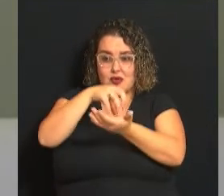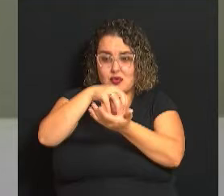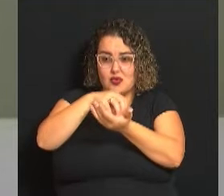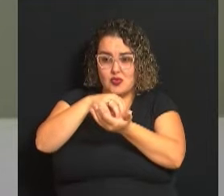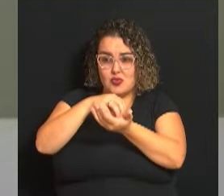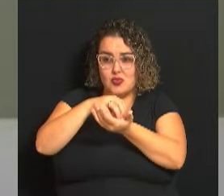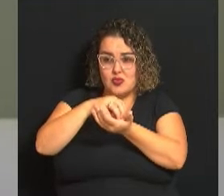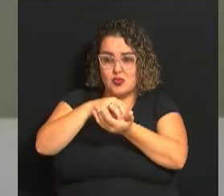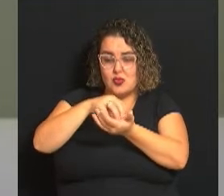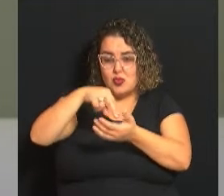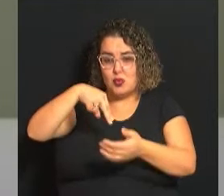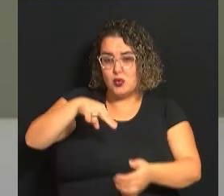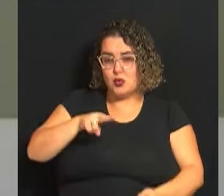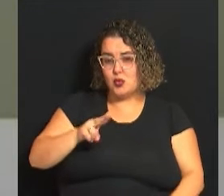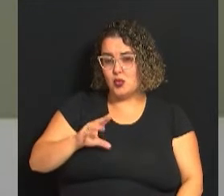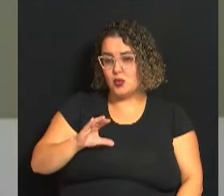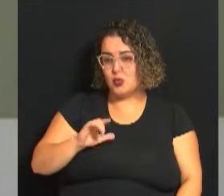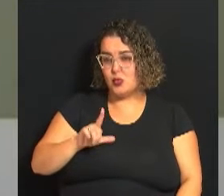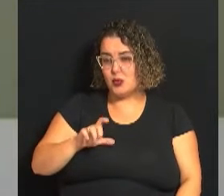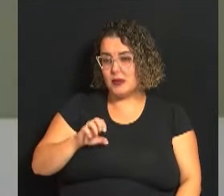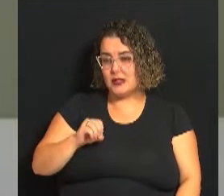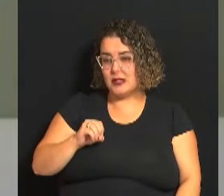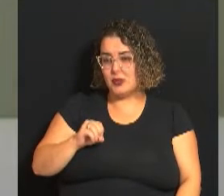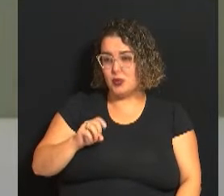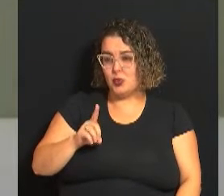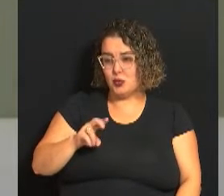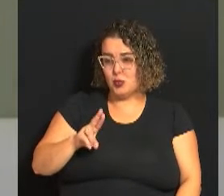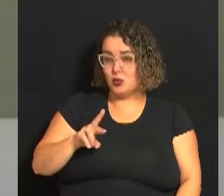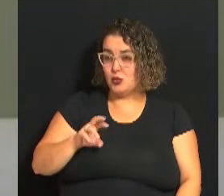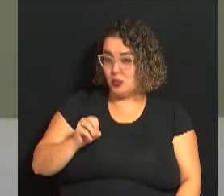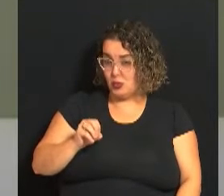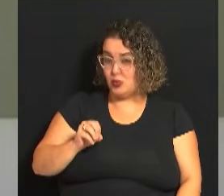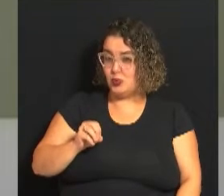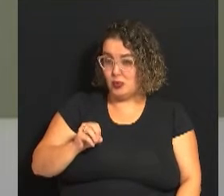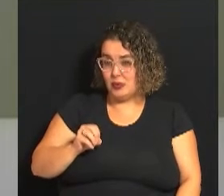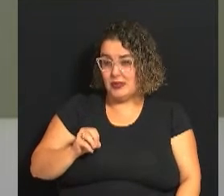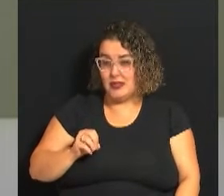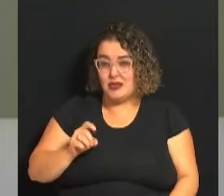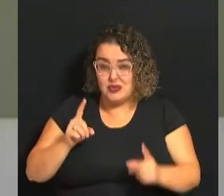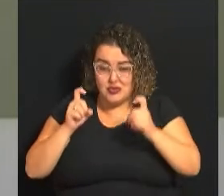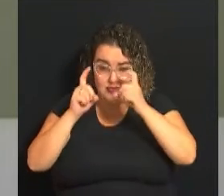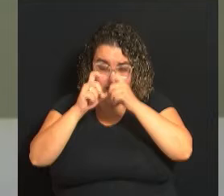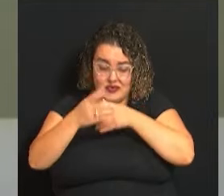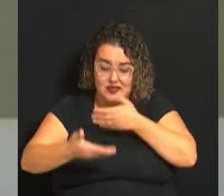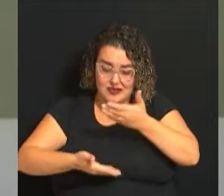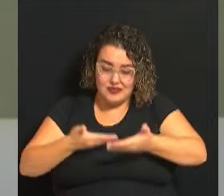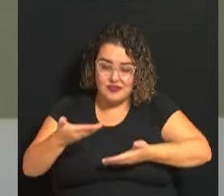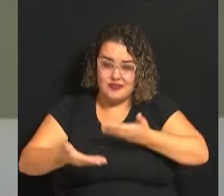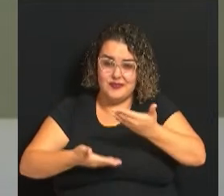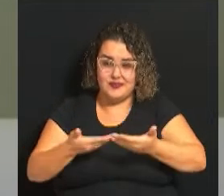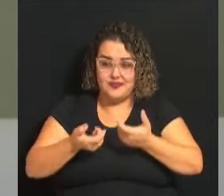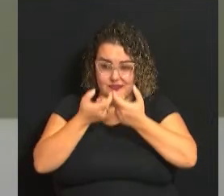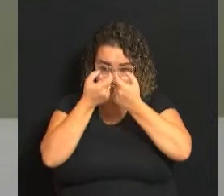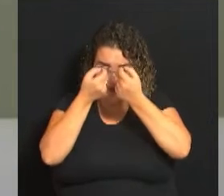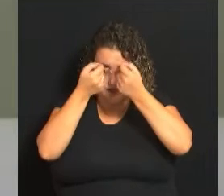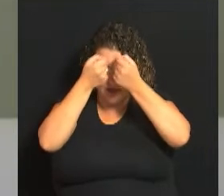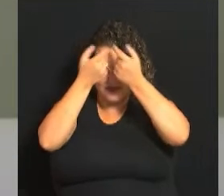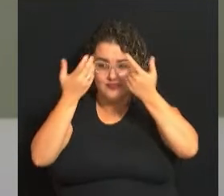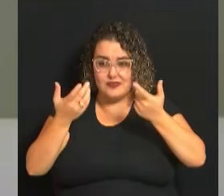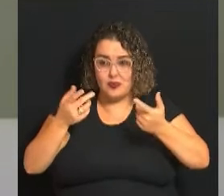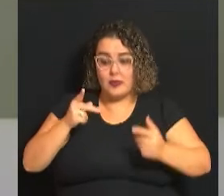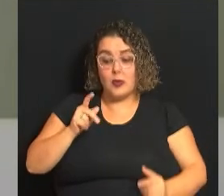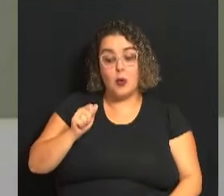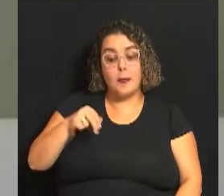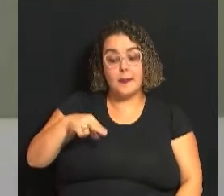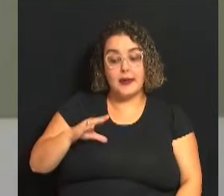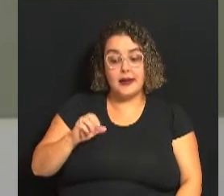porque são tumores de difícil tratamento, como tumor cerebral, tumor de pâncreas,